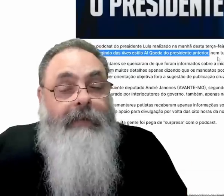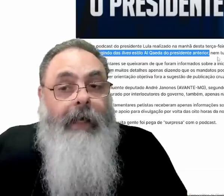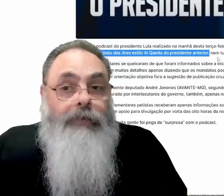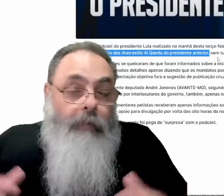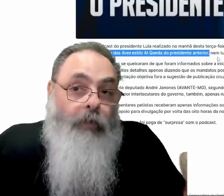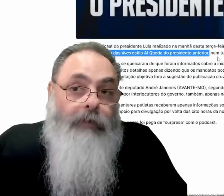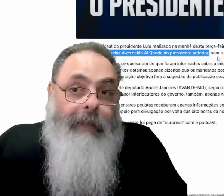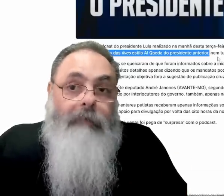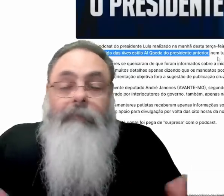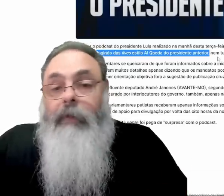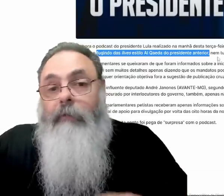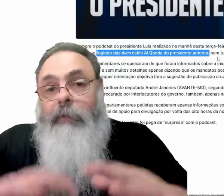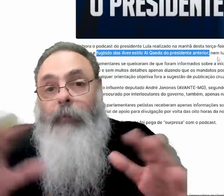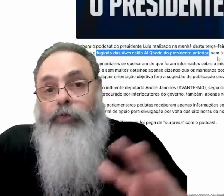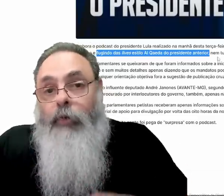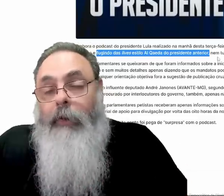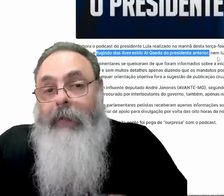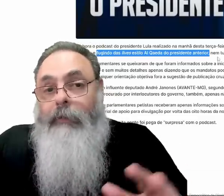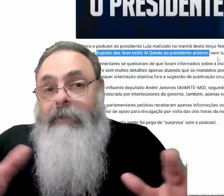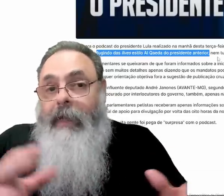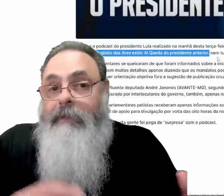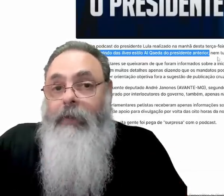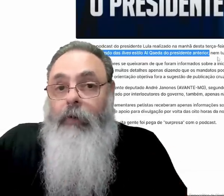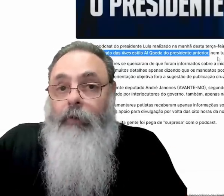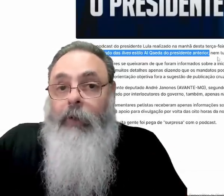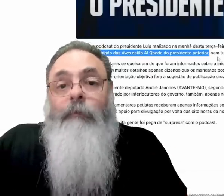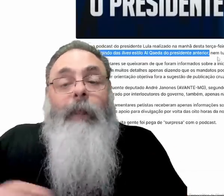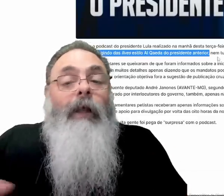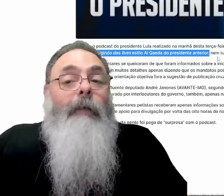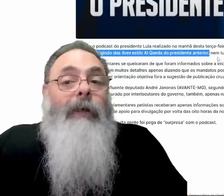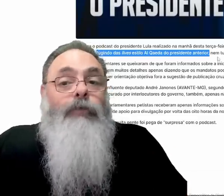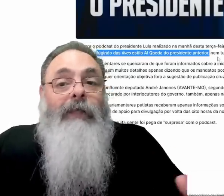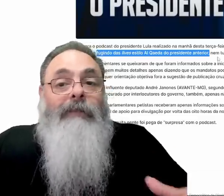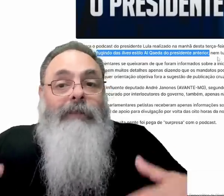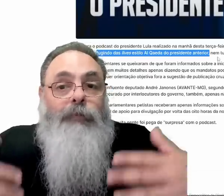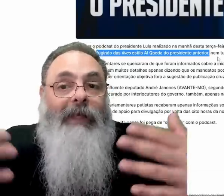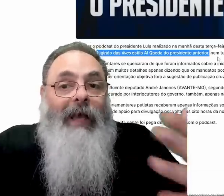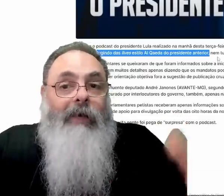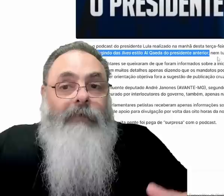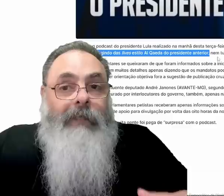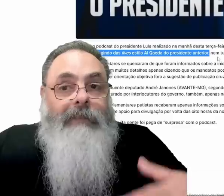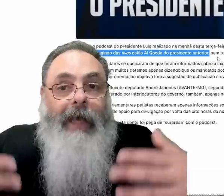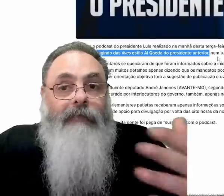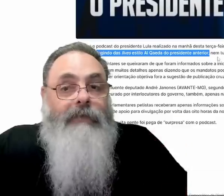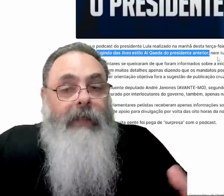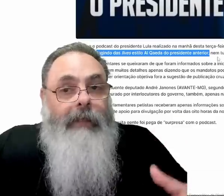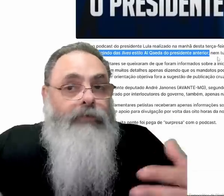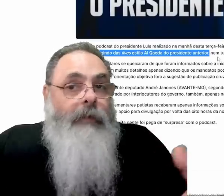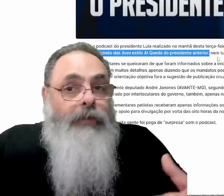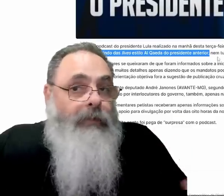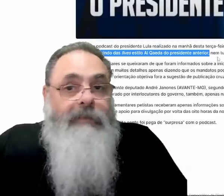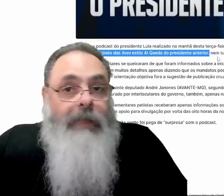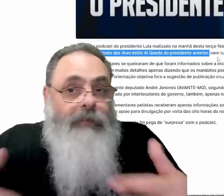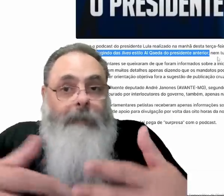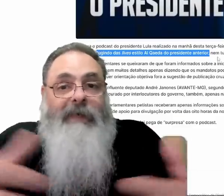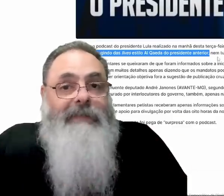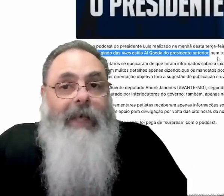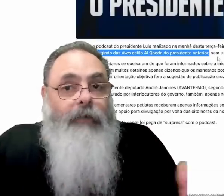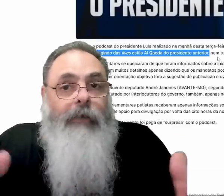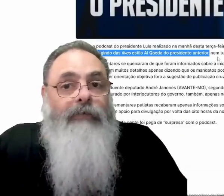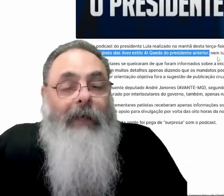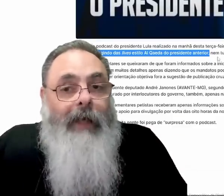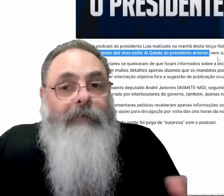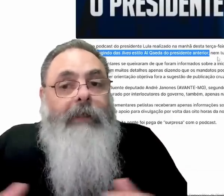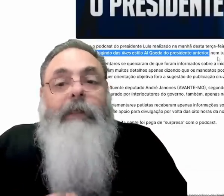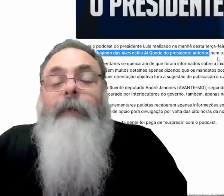garantia de autenticidade o bolsonaro você pode concordar com as ideias dele ou não mas o que ele transpirava nas lives dele é justamente a intensidade que ele